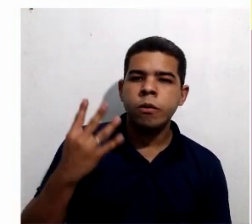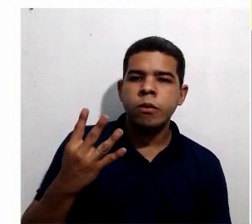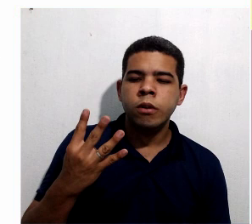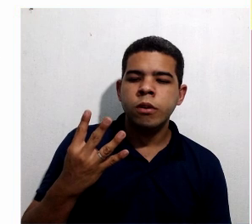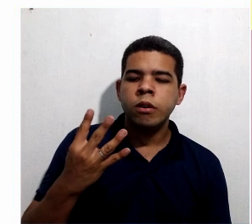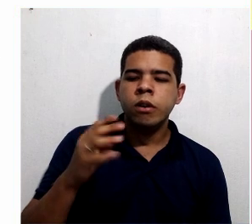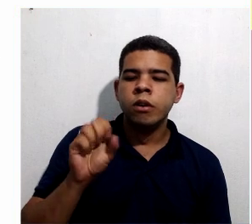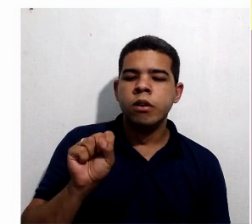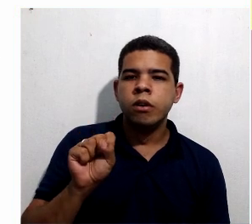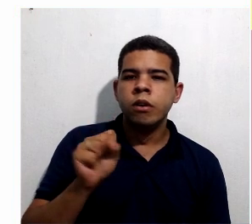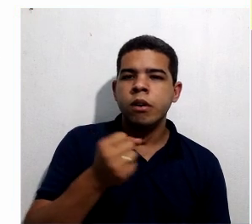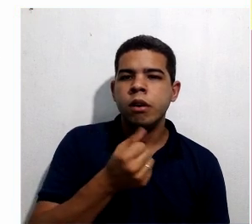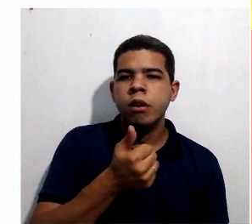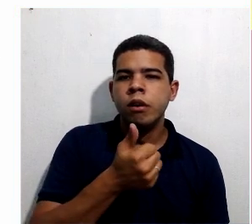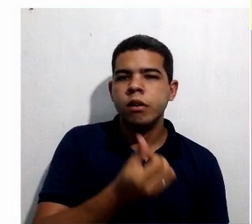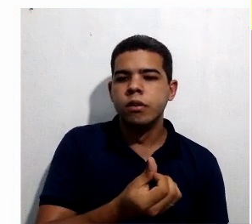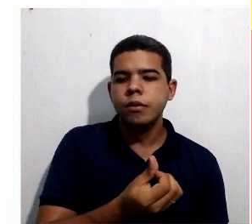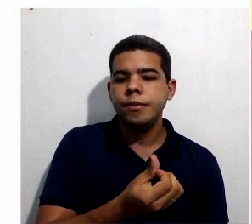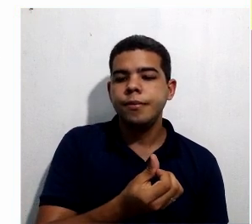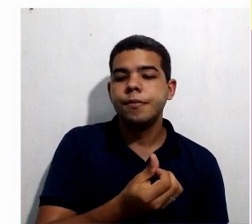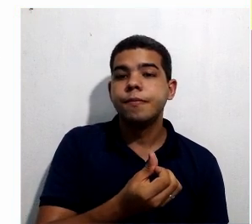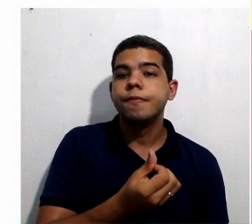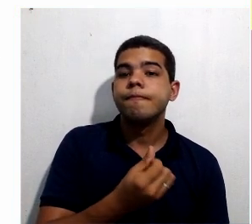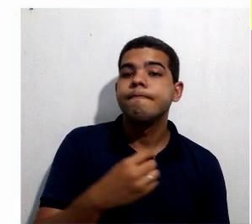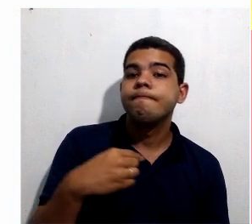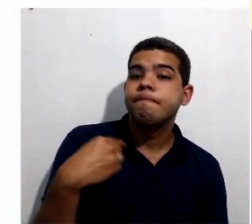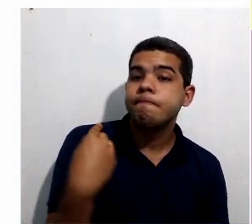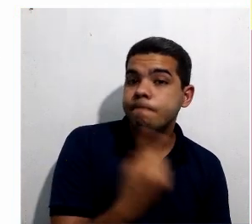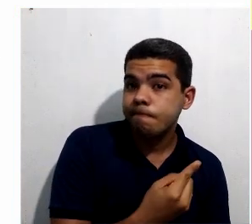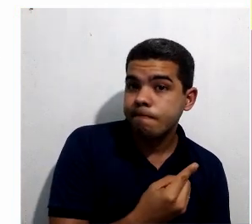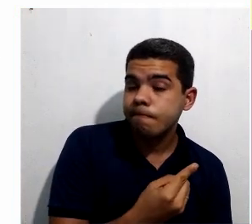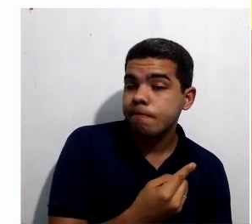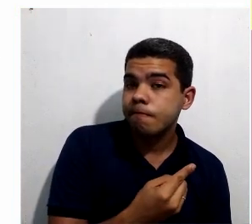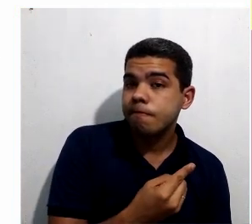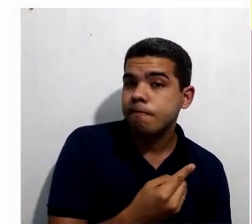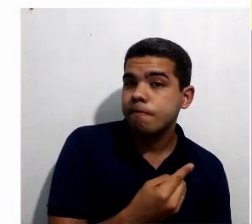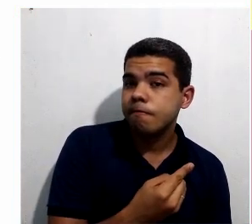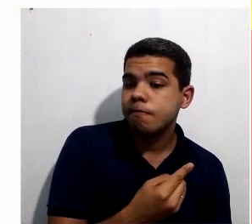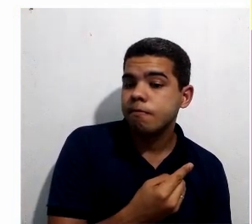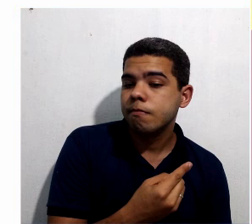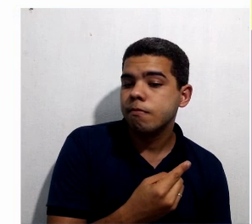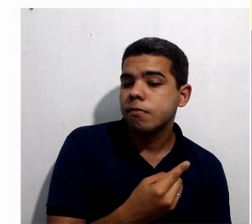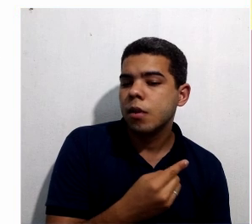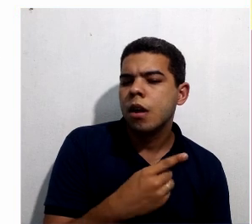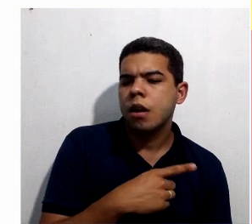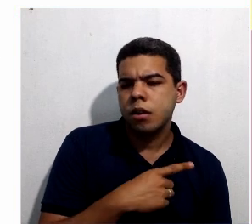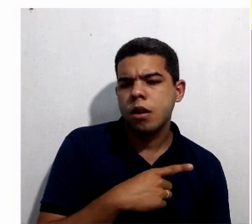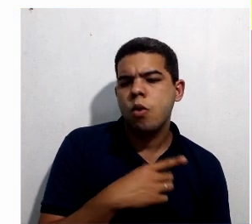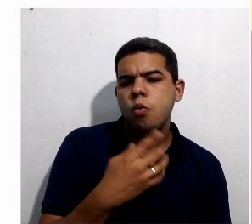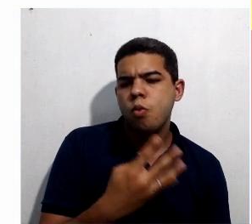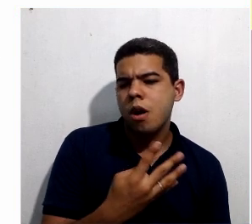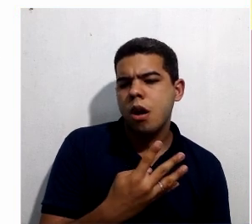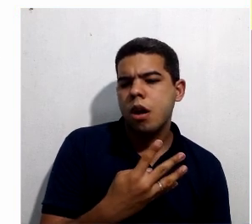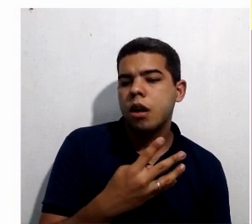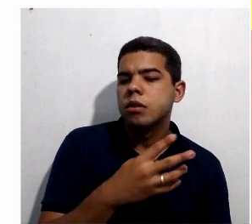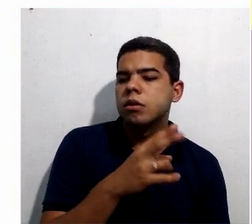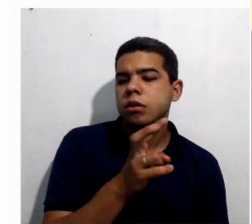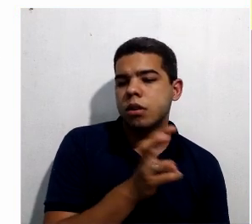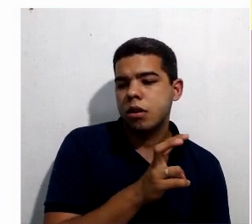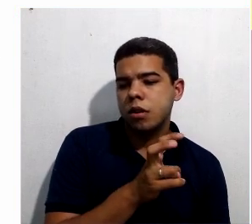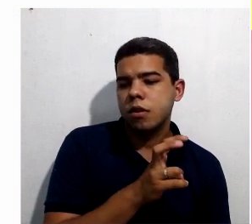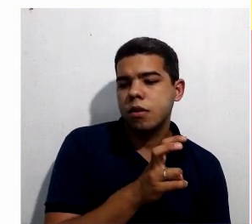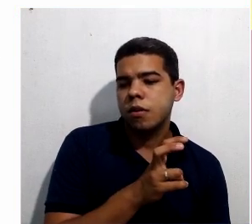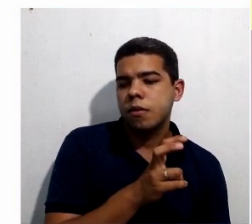2, 4, 8, 16. Existe ali o quarto termo, existe ali o quinto termo que está